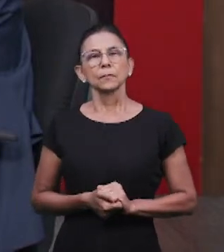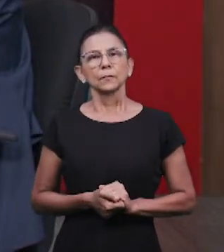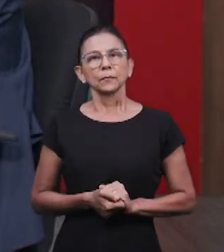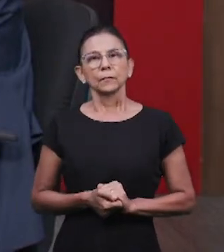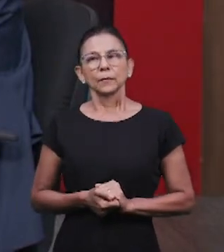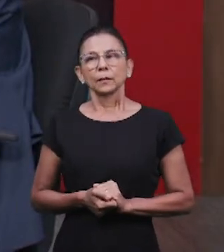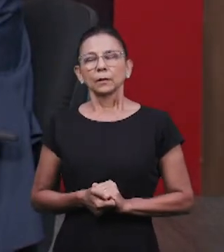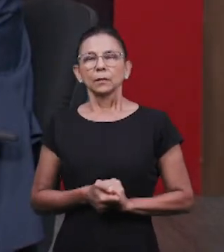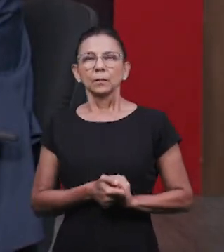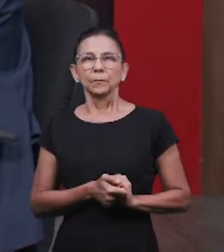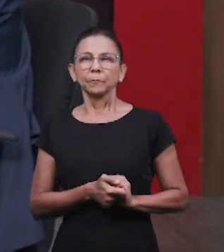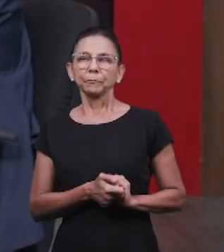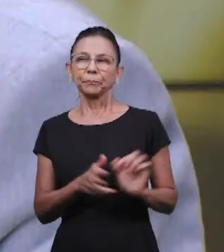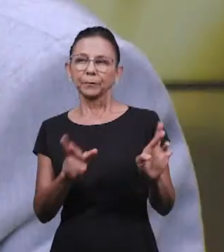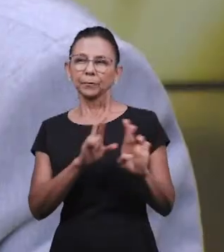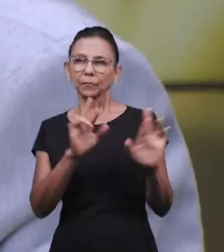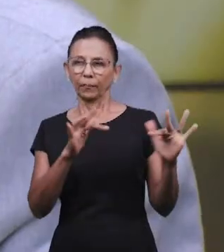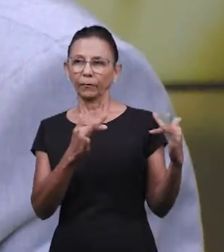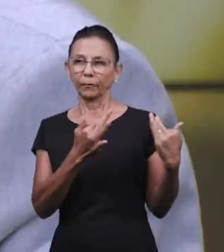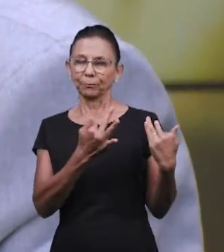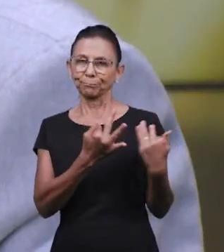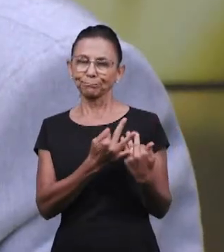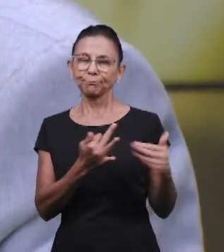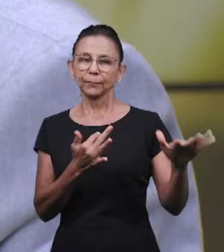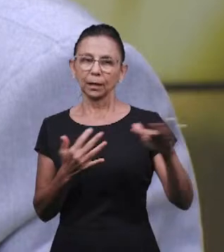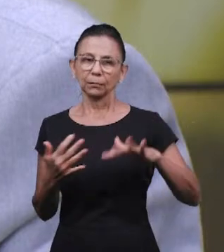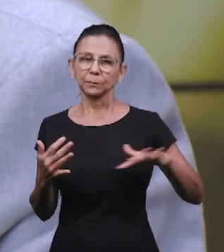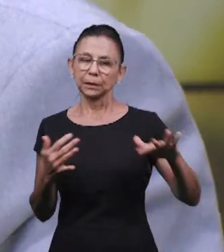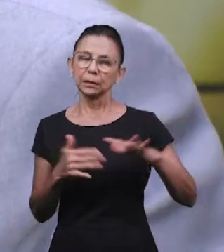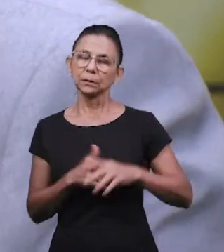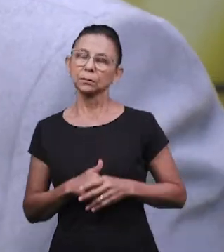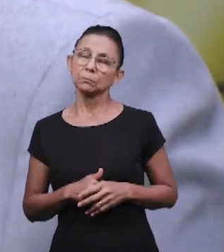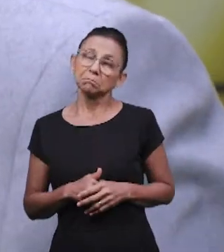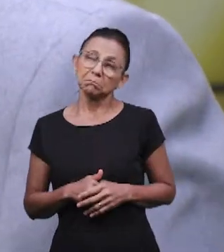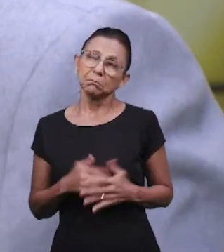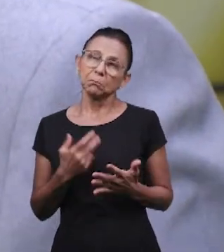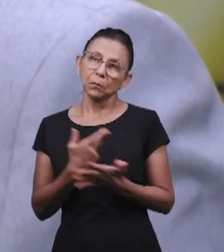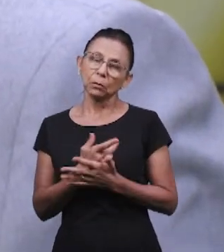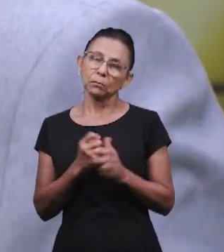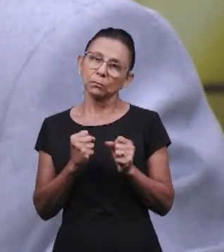muitas vezes dentro do ambiente familiar pode haver uma negação